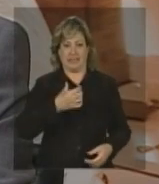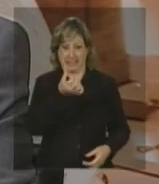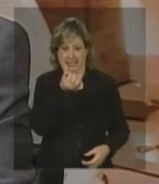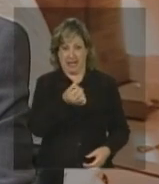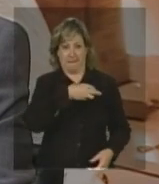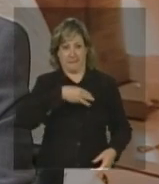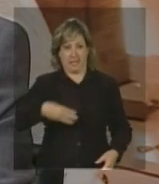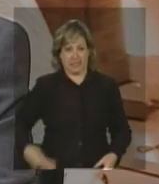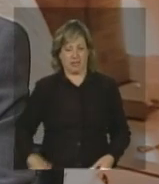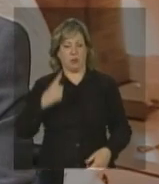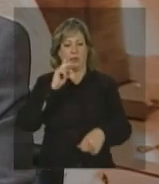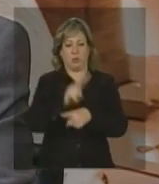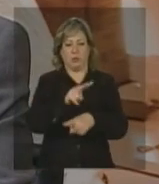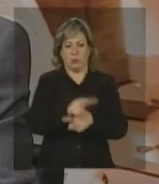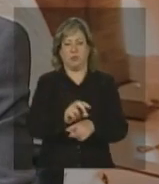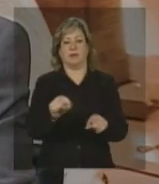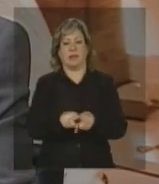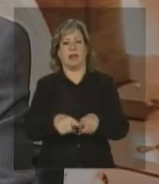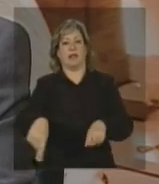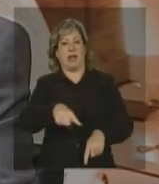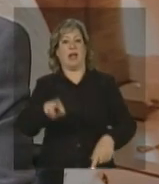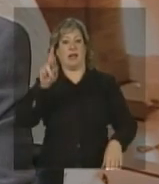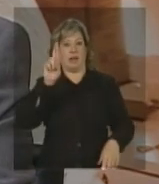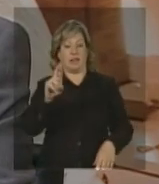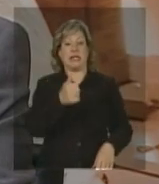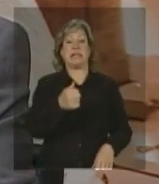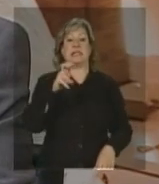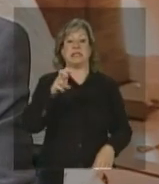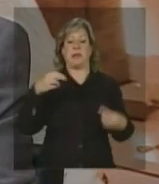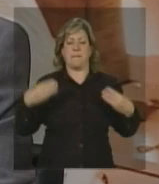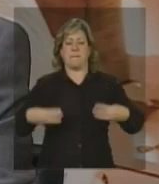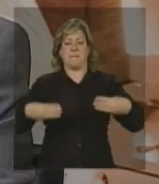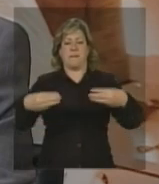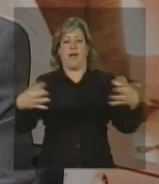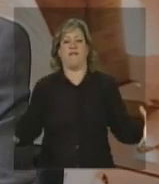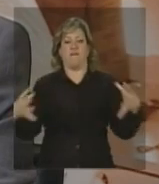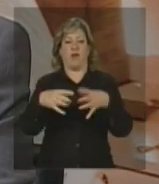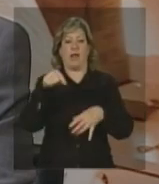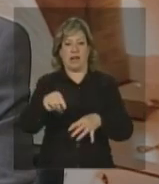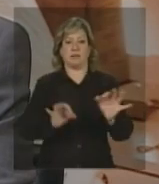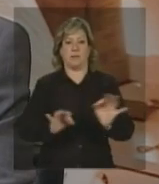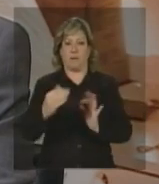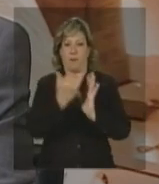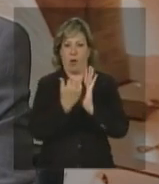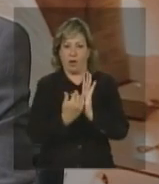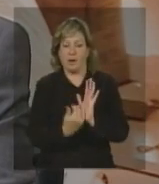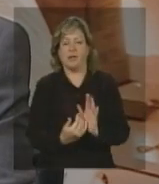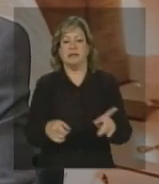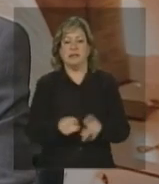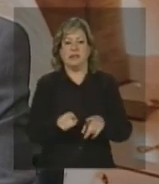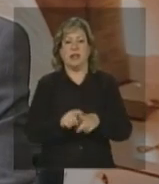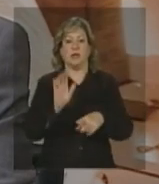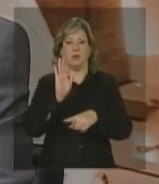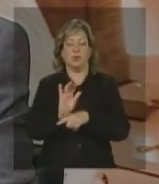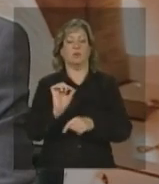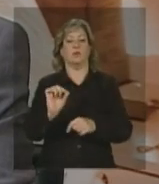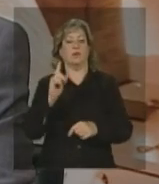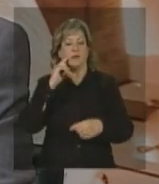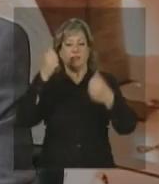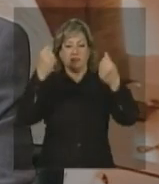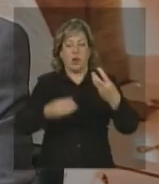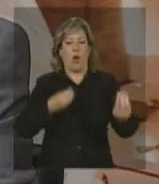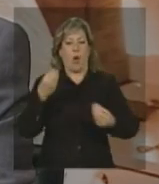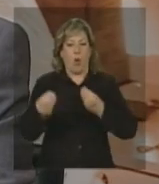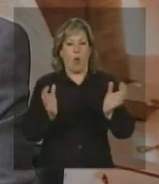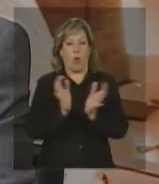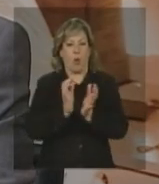nesse comitê de acompanhamento e representantes dos 15 ministérios envolvidos no plano, prestando contas ao Conselho Nacional dos Direitos das Pessoas